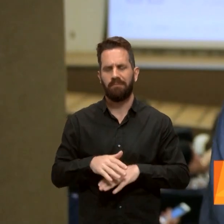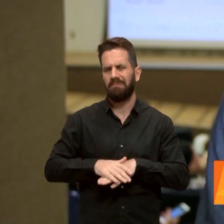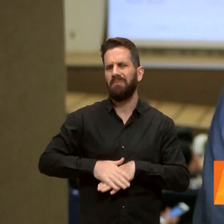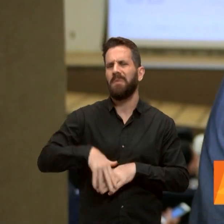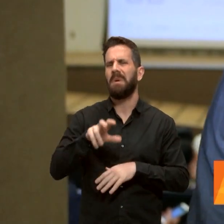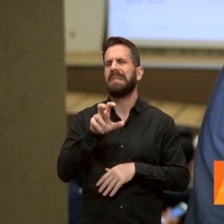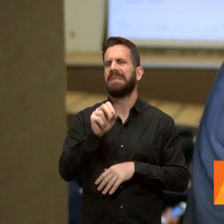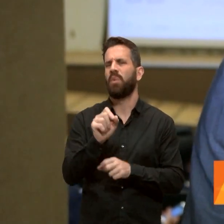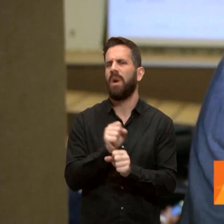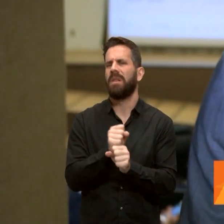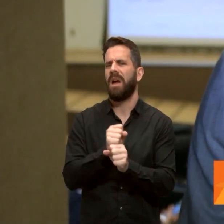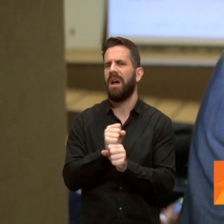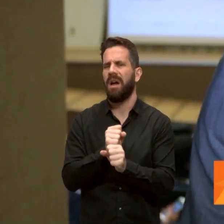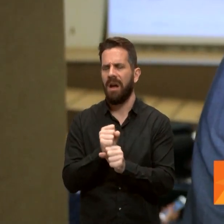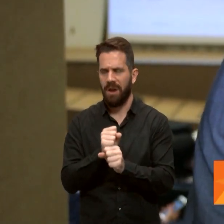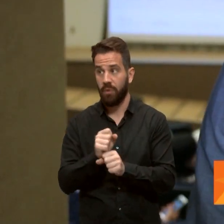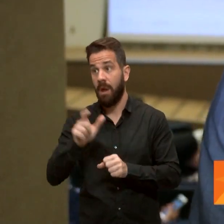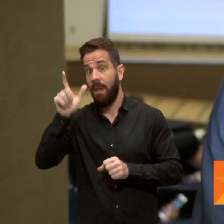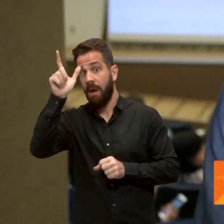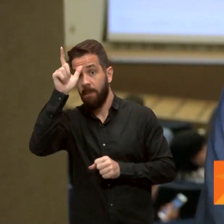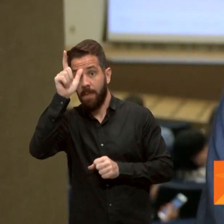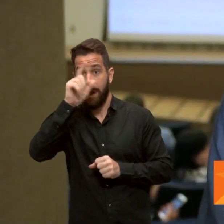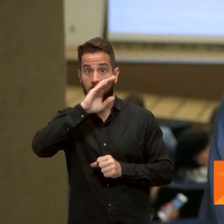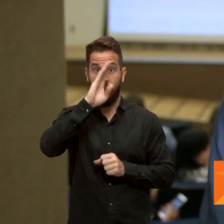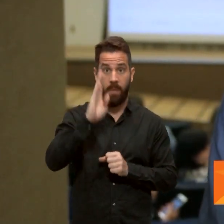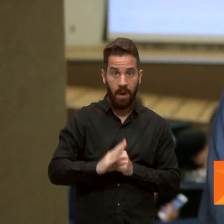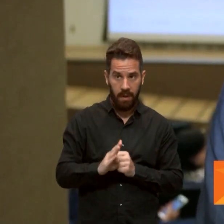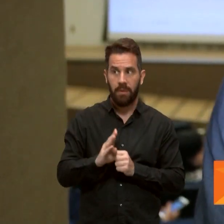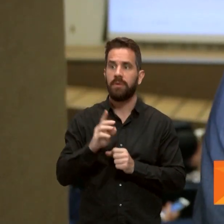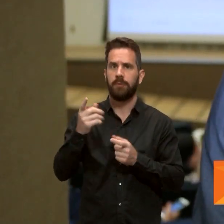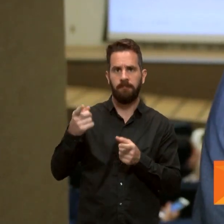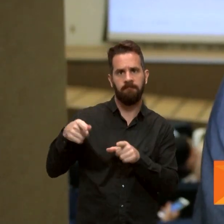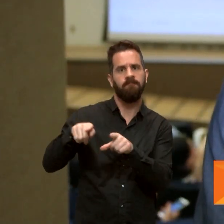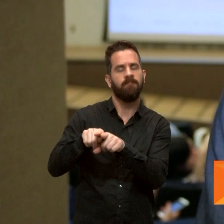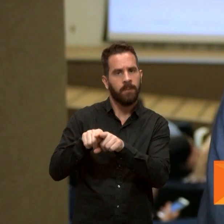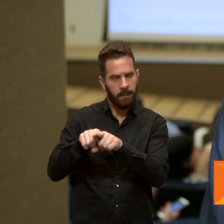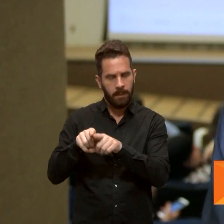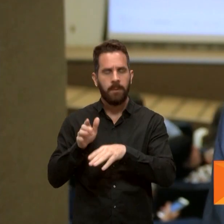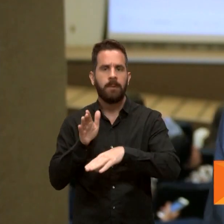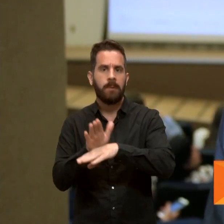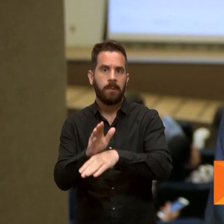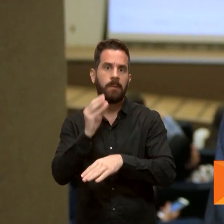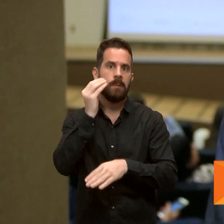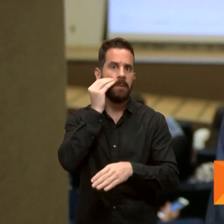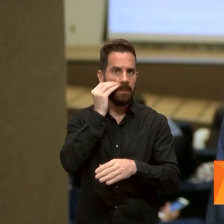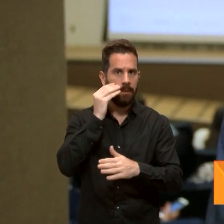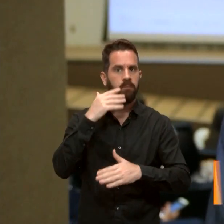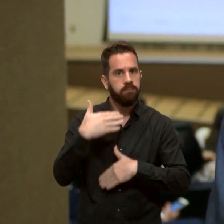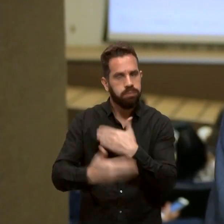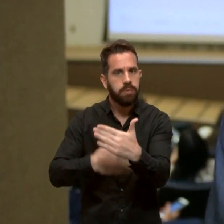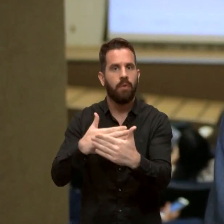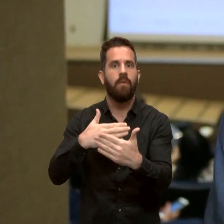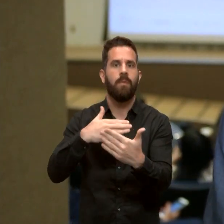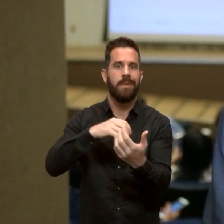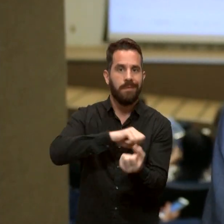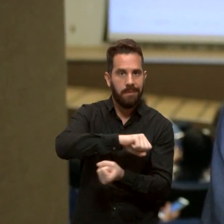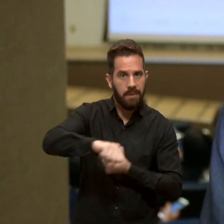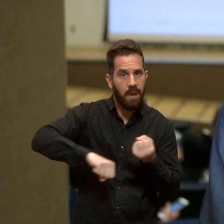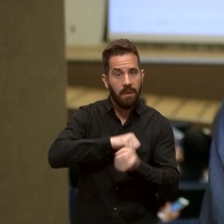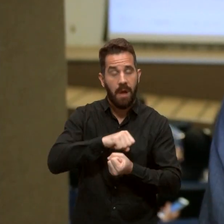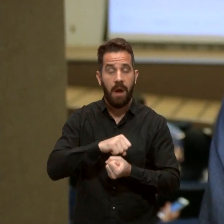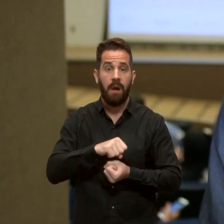cooperam para o desenvolvimento sustentável. Essa é mais uma ação, mais uma